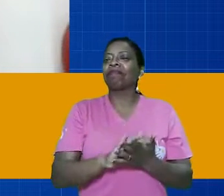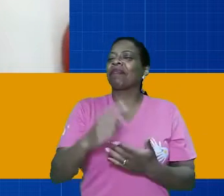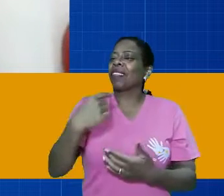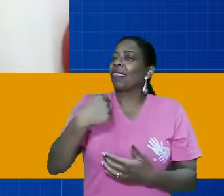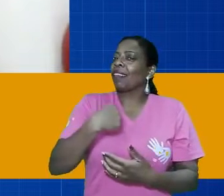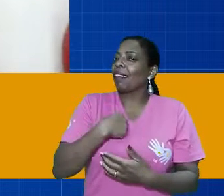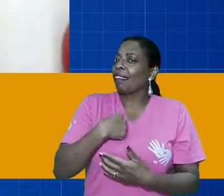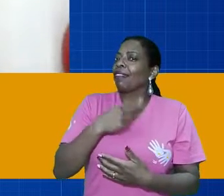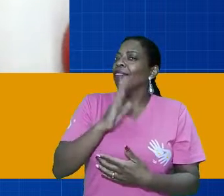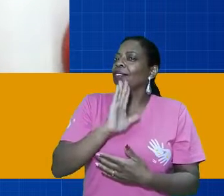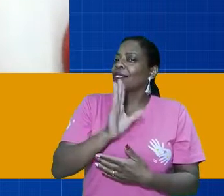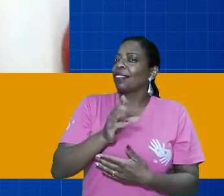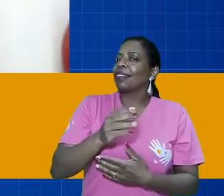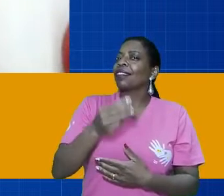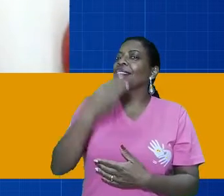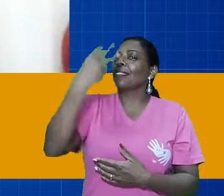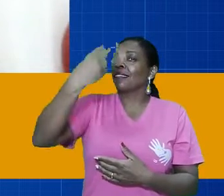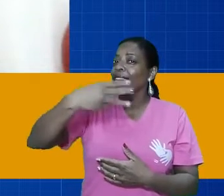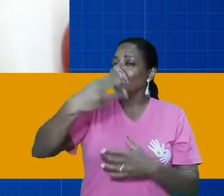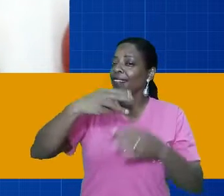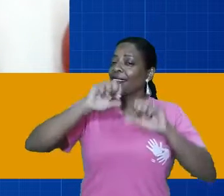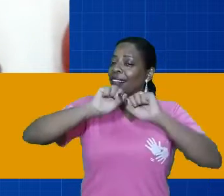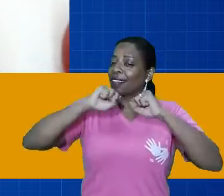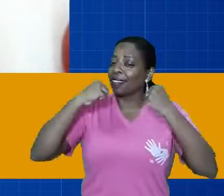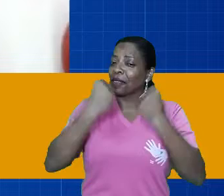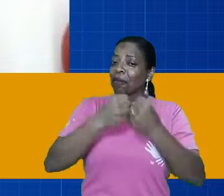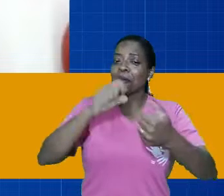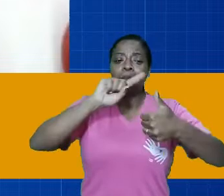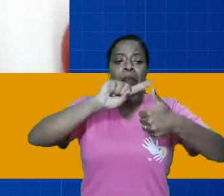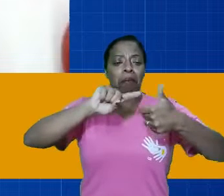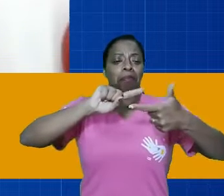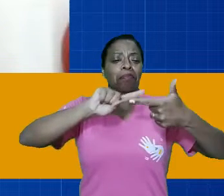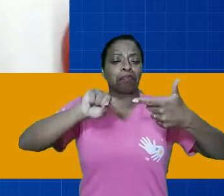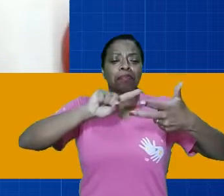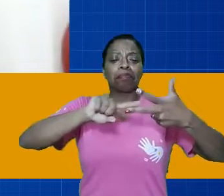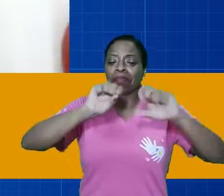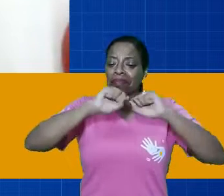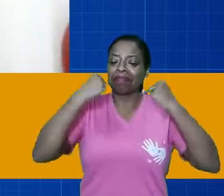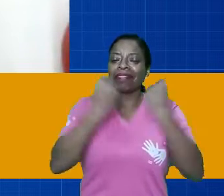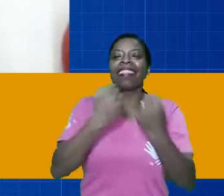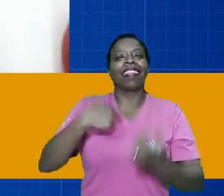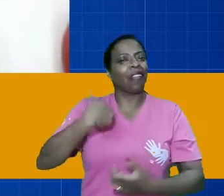que, na verdade, eu estava nesses três primeiros seminários que você citou no início.